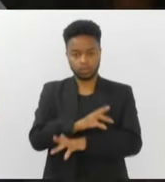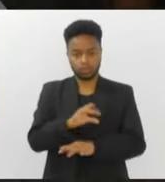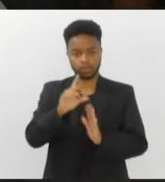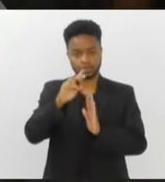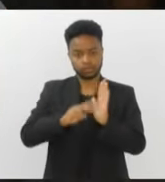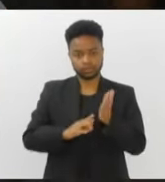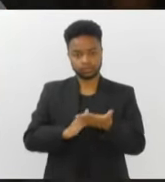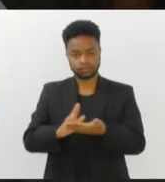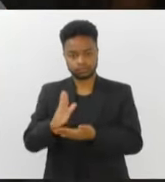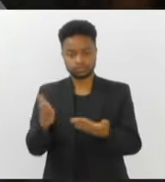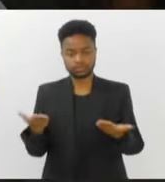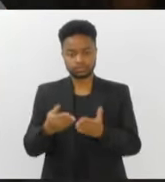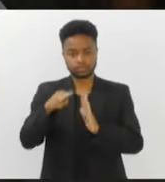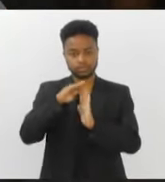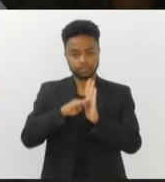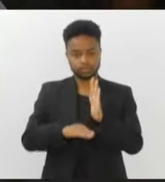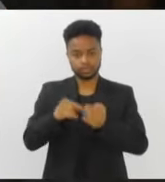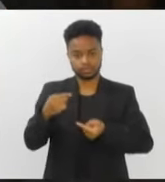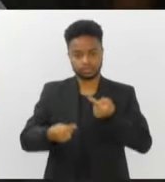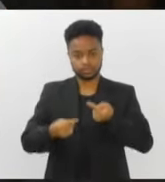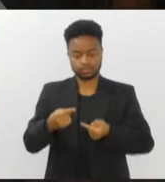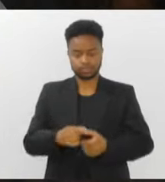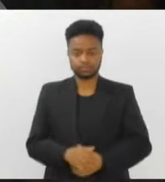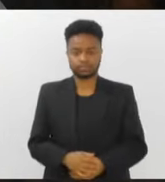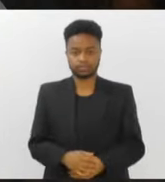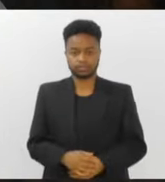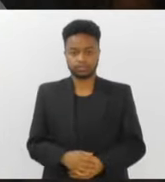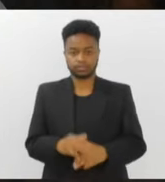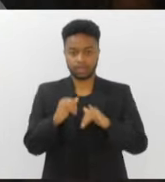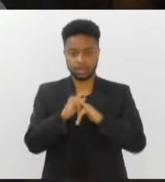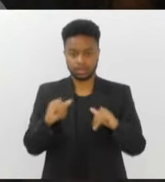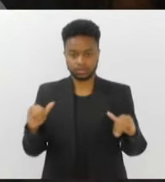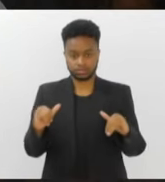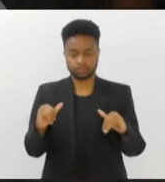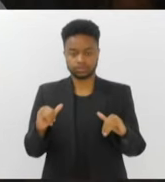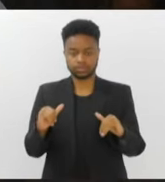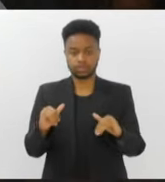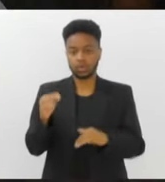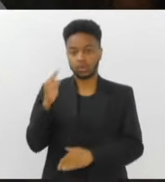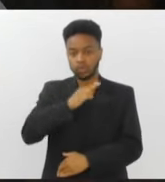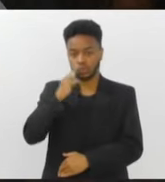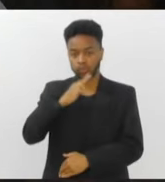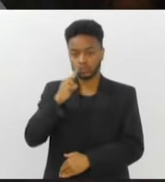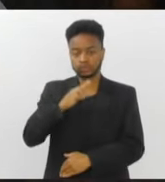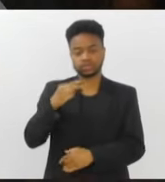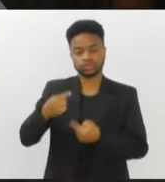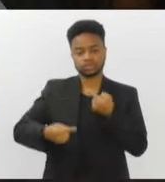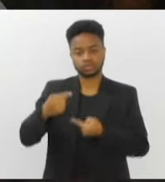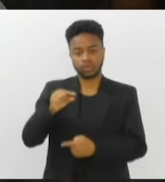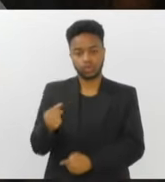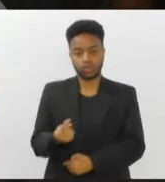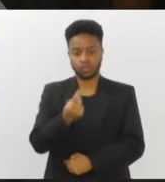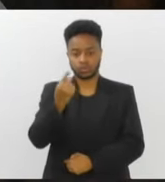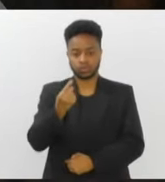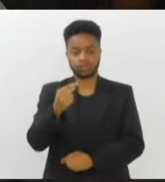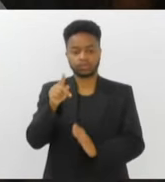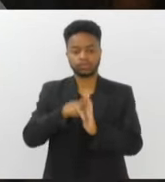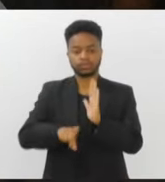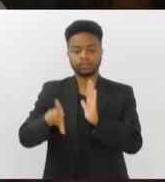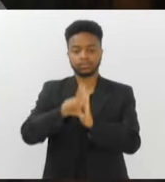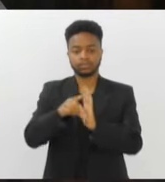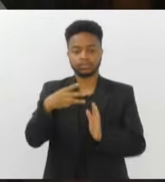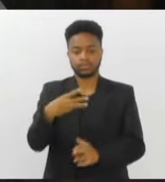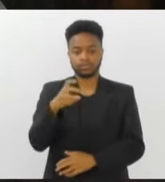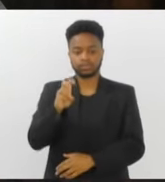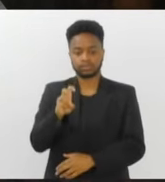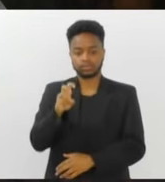ata, passa-se a ordem do dia. Anuncio, em regime de urgência em discussão única, projeto de lei